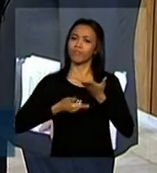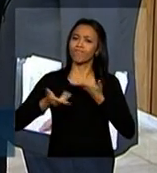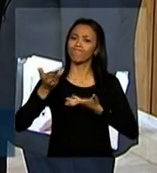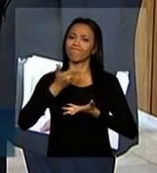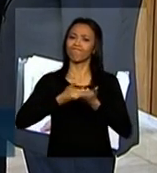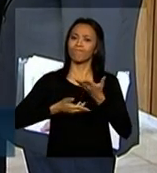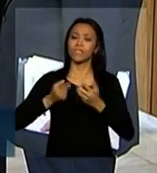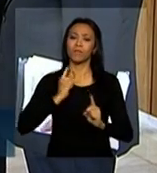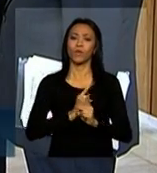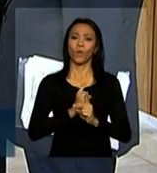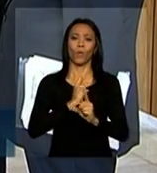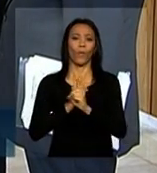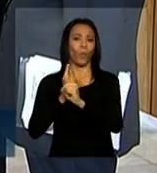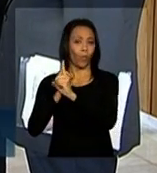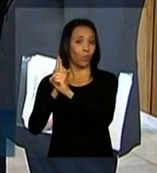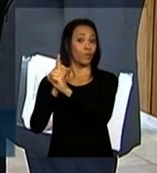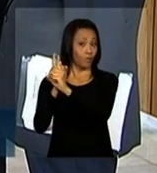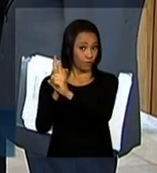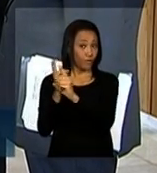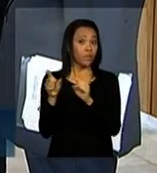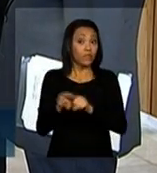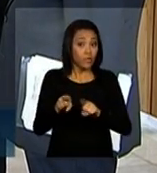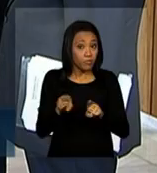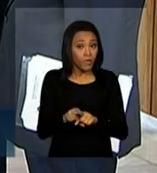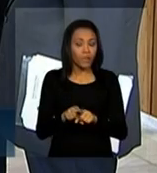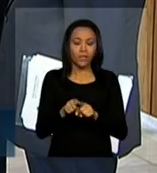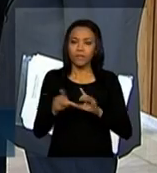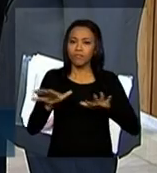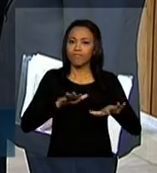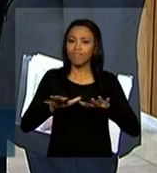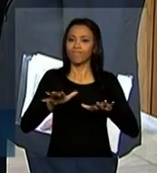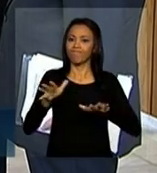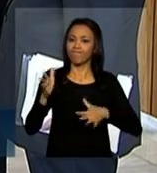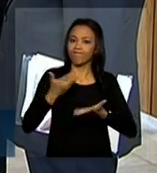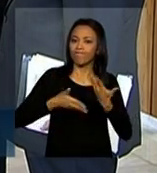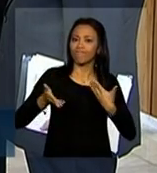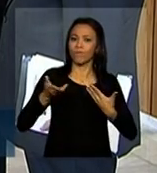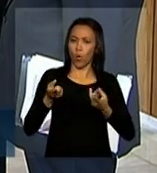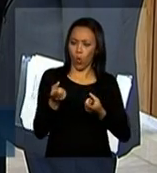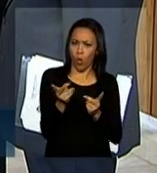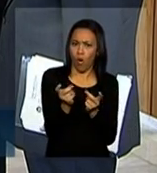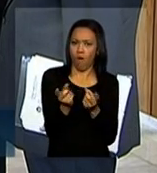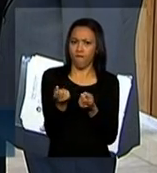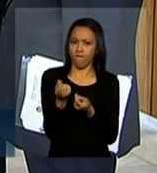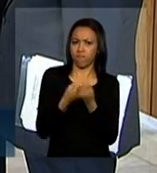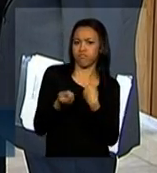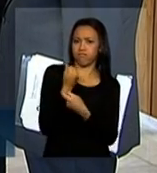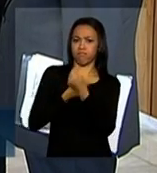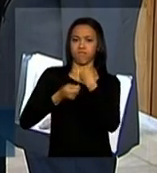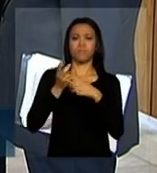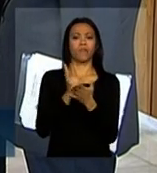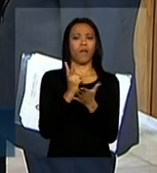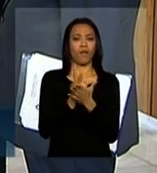fóruns multilaterais e também pelo crescente dinamismo em termos comerciais. A pauta